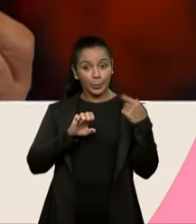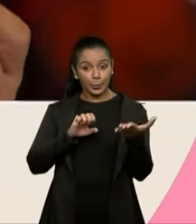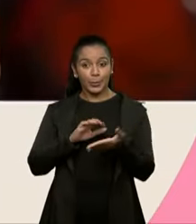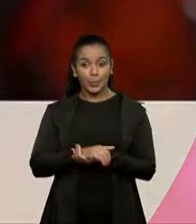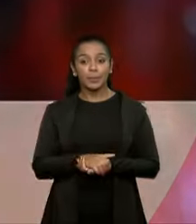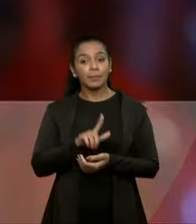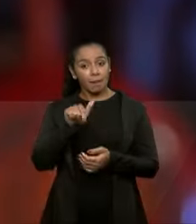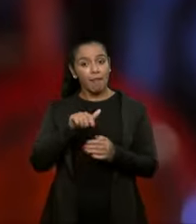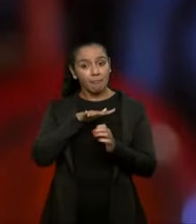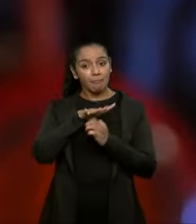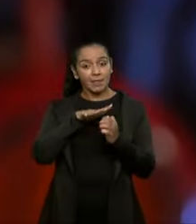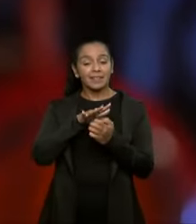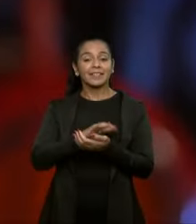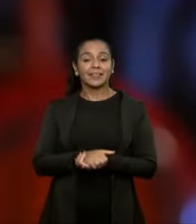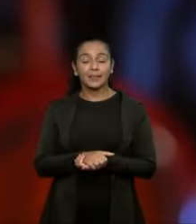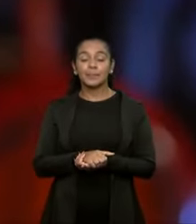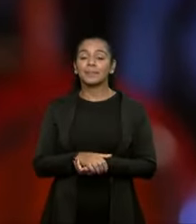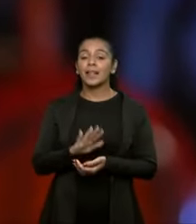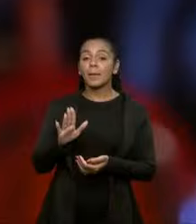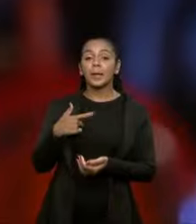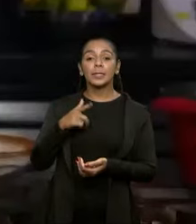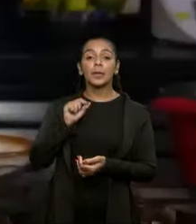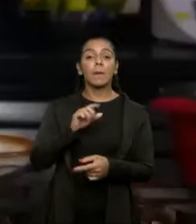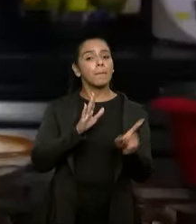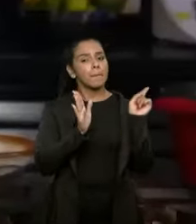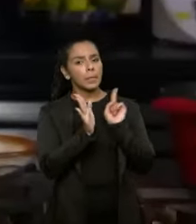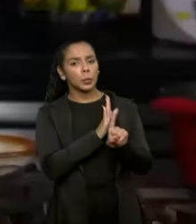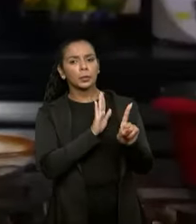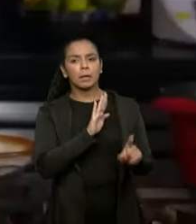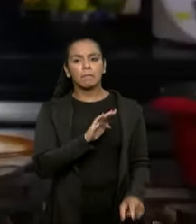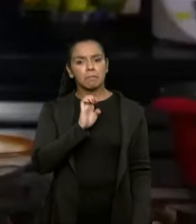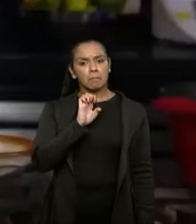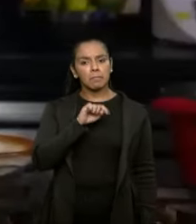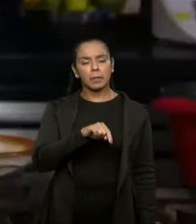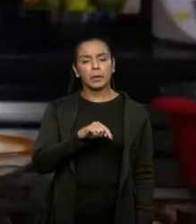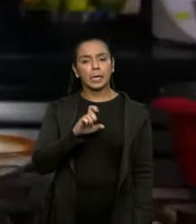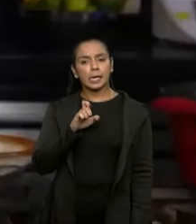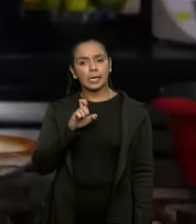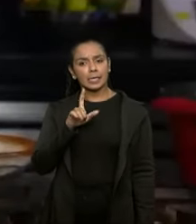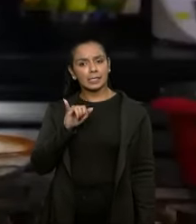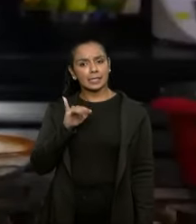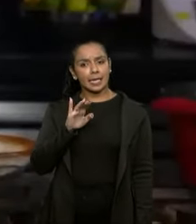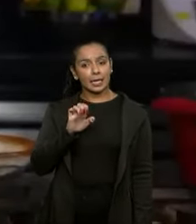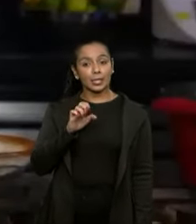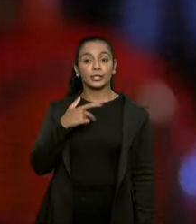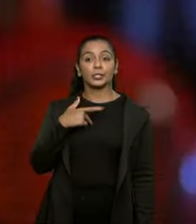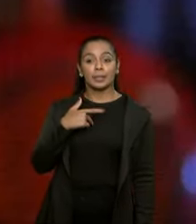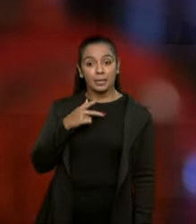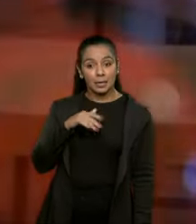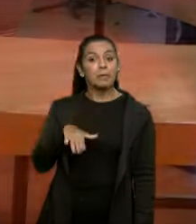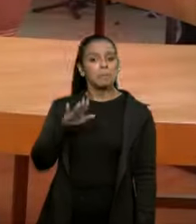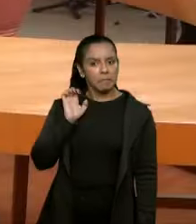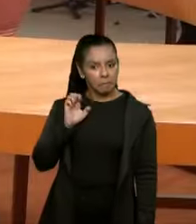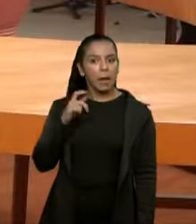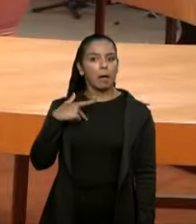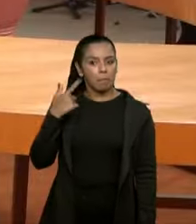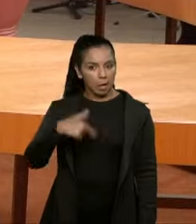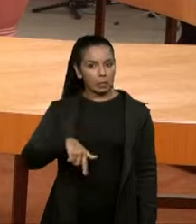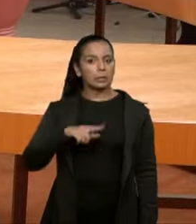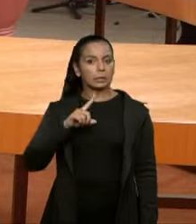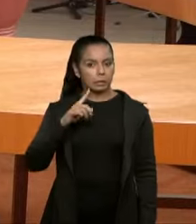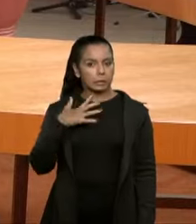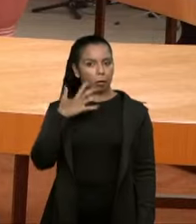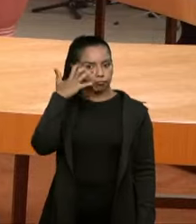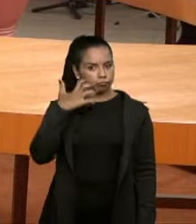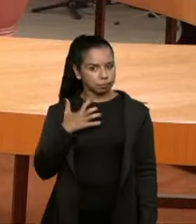ele é empresário. Só que aí tomou uma conotação que foram perguntar para minha mãe, eu falei assim, poxa, ele tá, Cerizete? Porque minha mãe é bem dona braba. Dona Cerizete é maravilhosa. É. Não, dona Cerizete